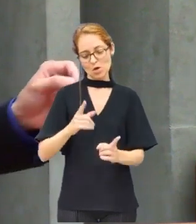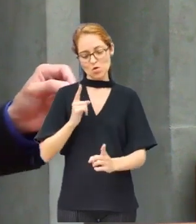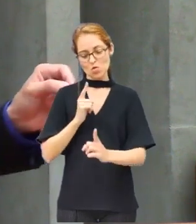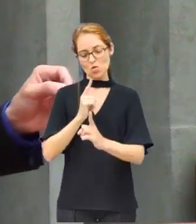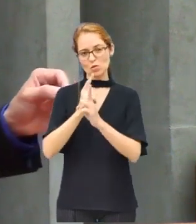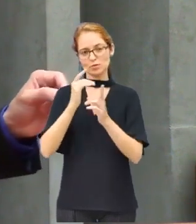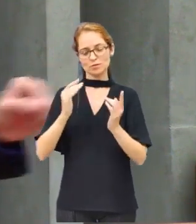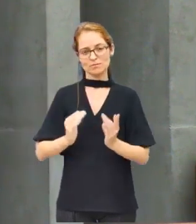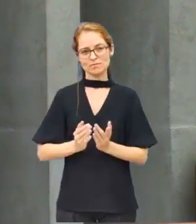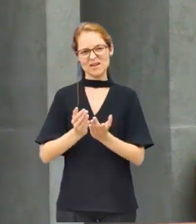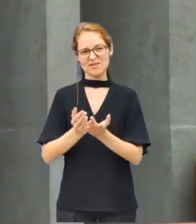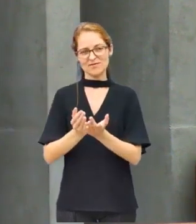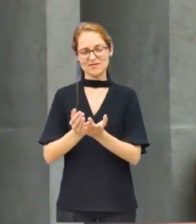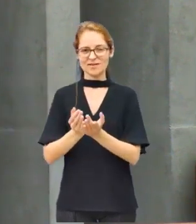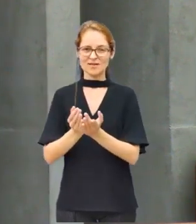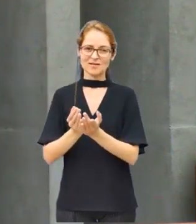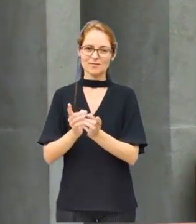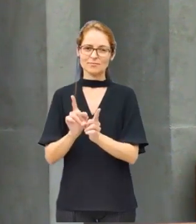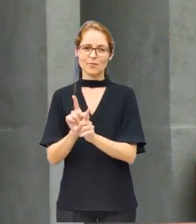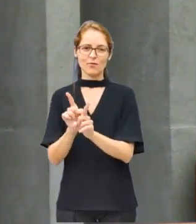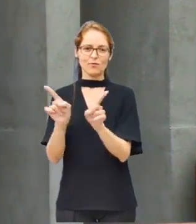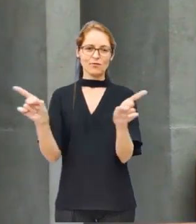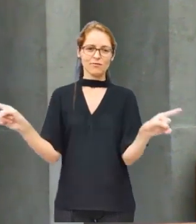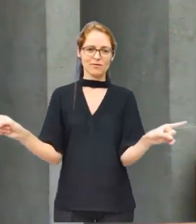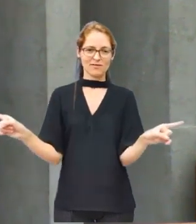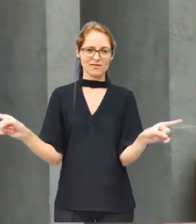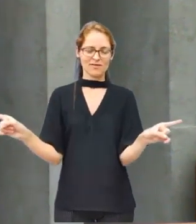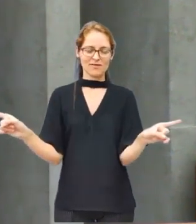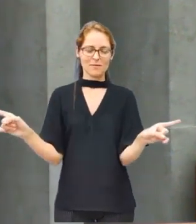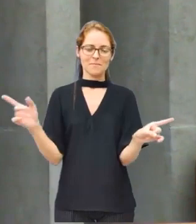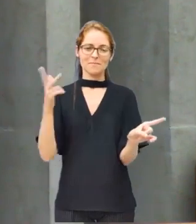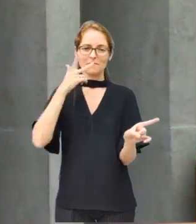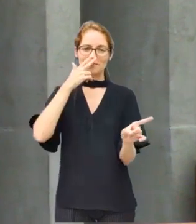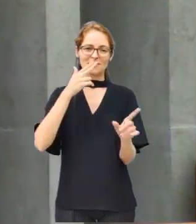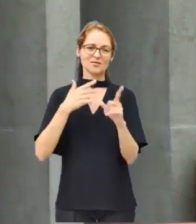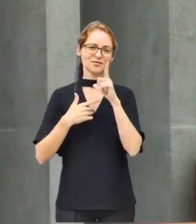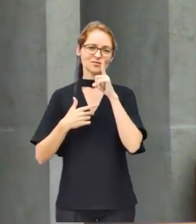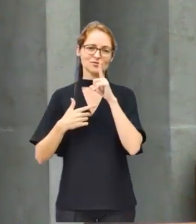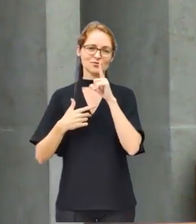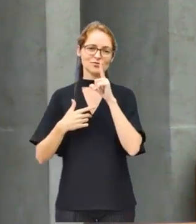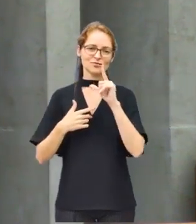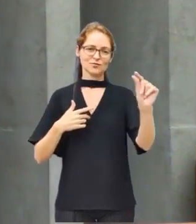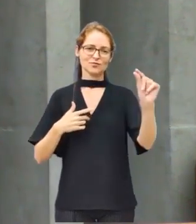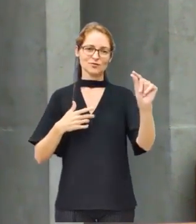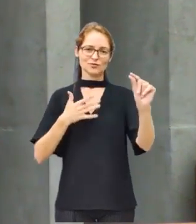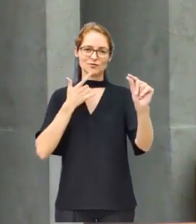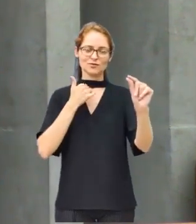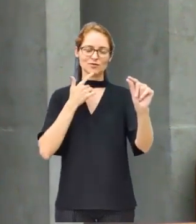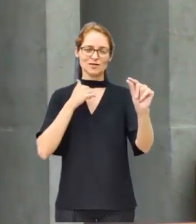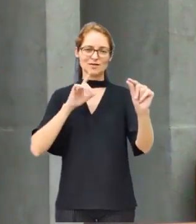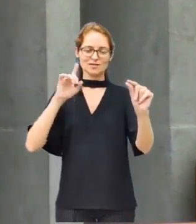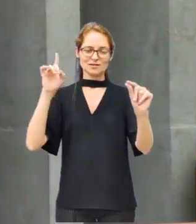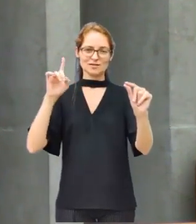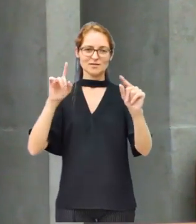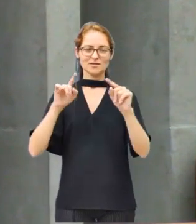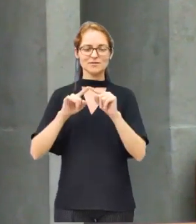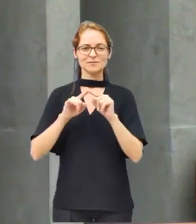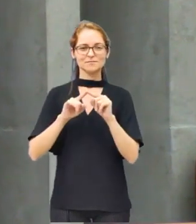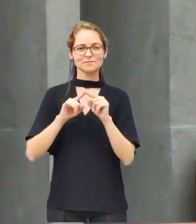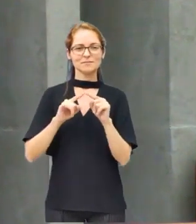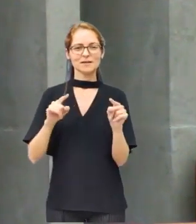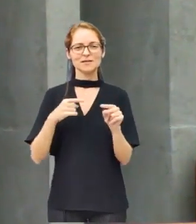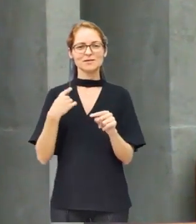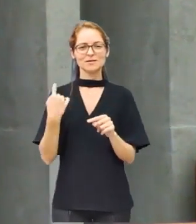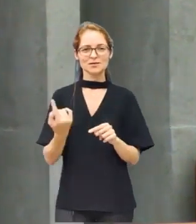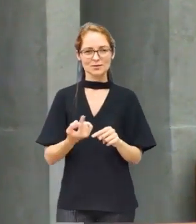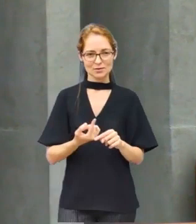rumo contrário, querendo simplesmente fugir da vontade do Senhor. Porém, o que nós vemos